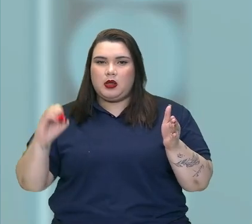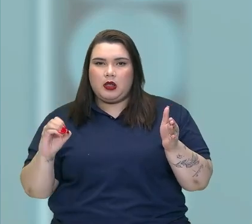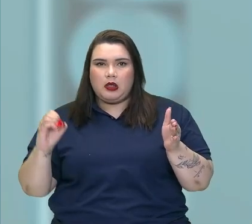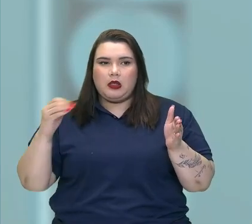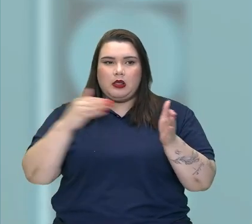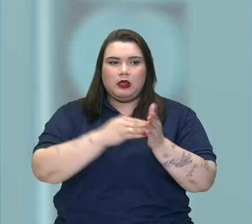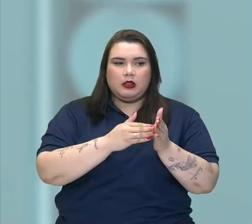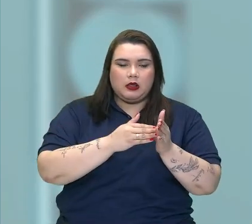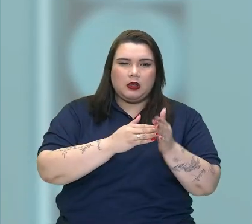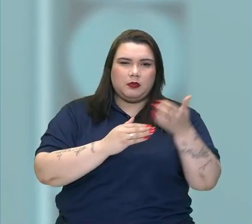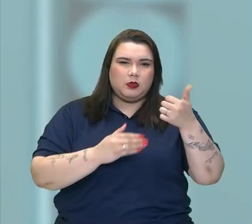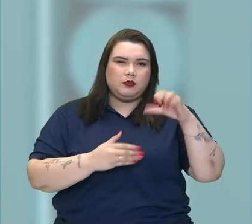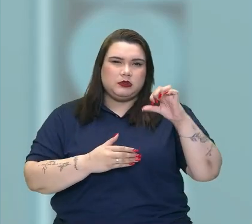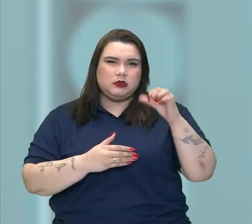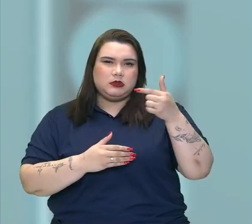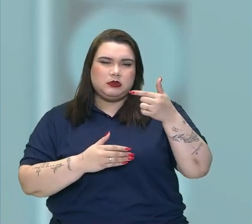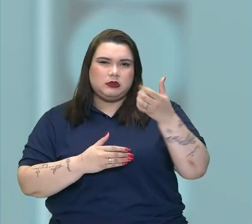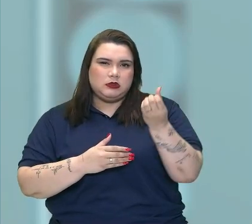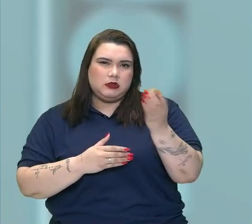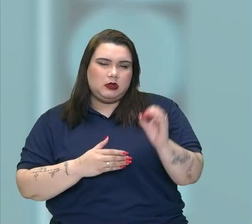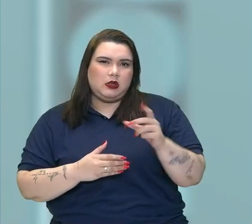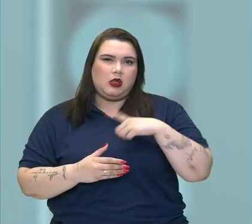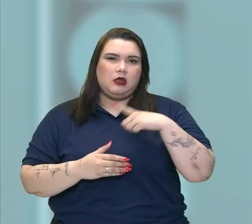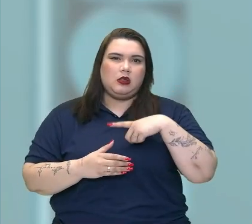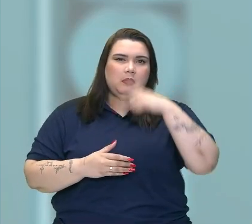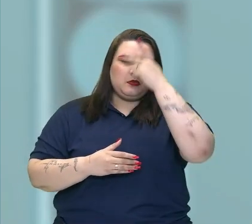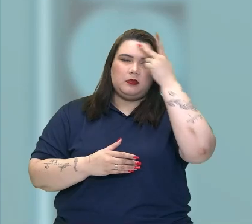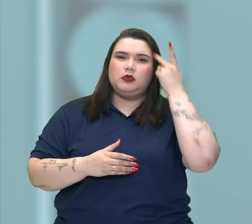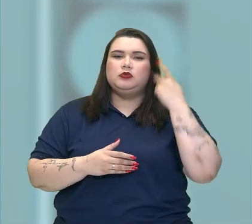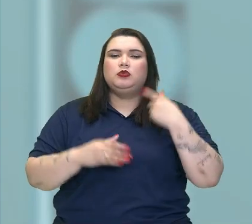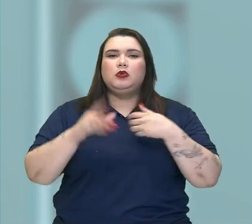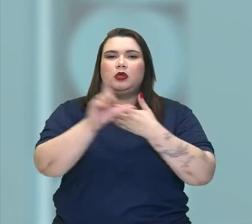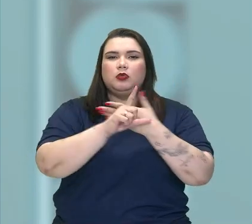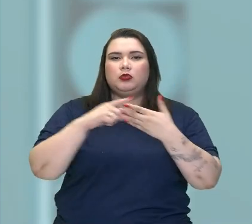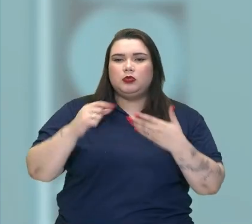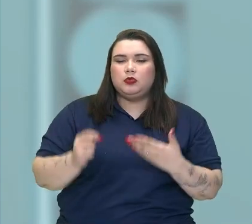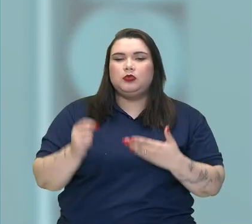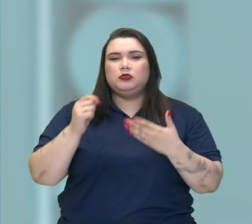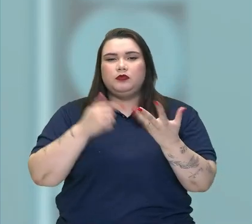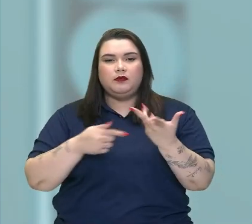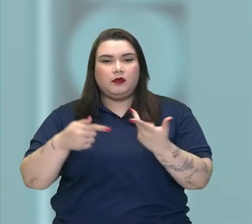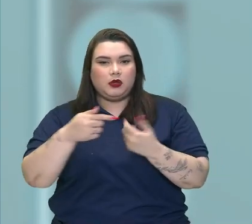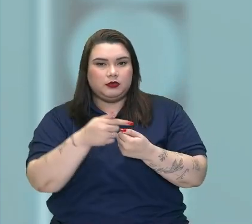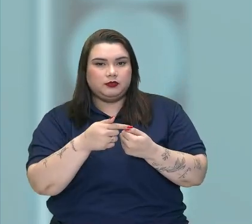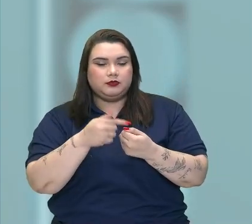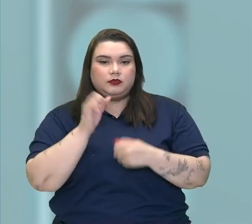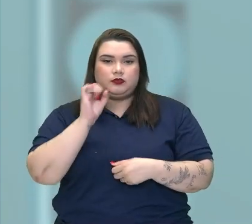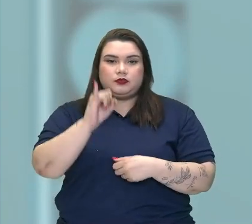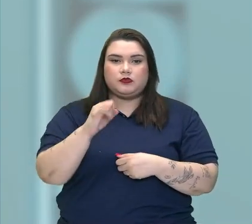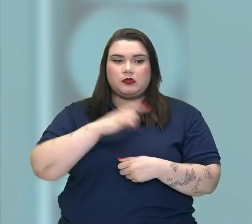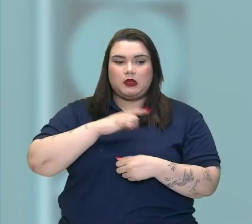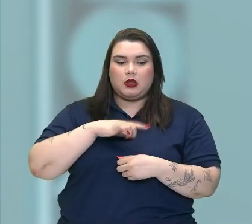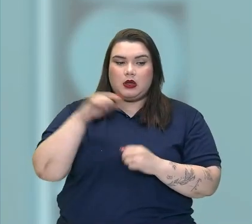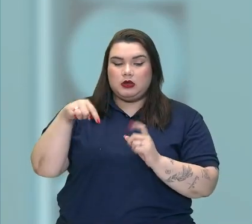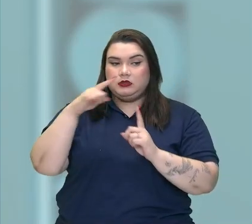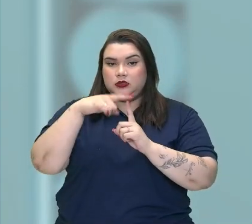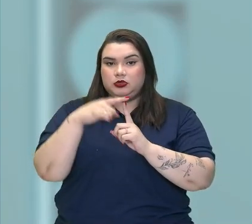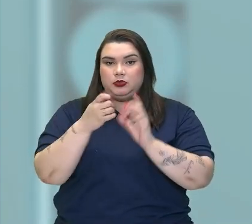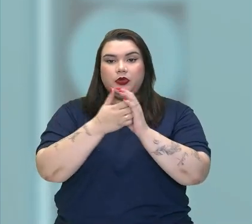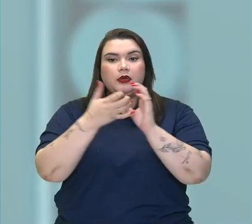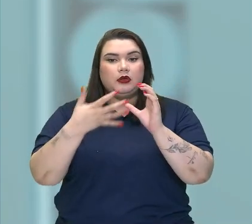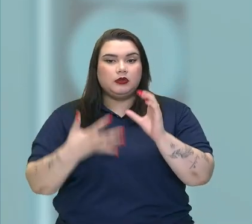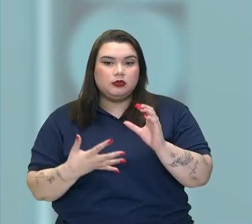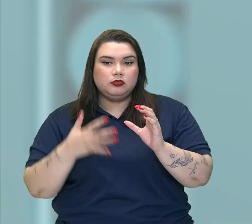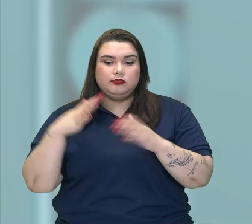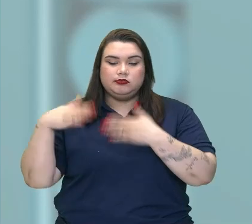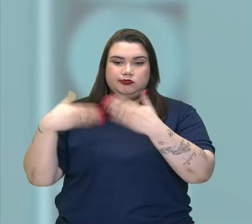Guimarães Rosa, Clarice Lispector, João Cabral de Melo Neto. E o que vem depois disso? Se você amadurece uma tendência, se você faz com que aquela